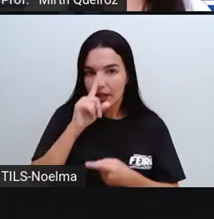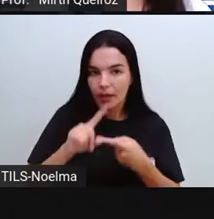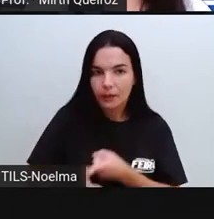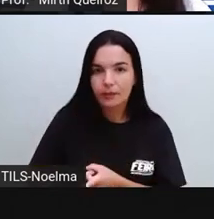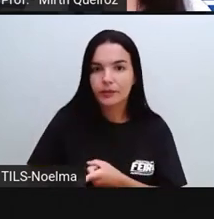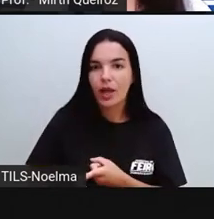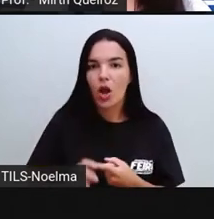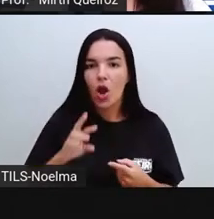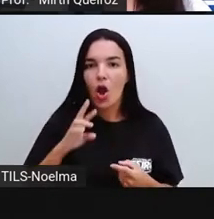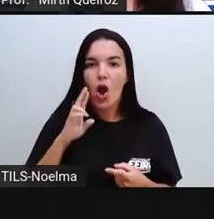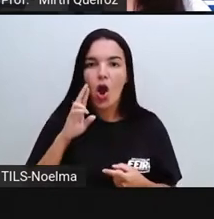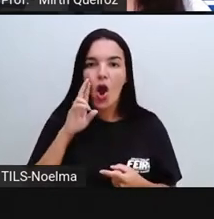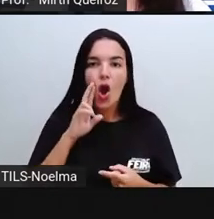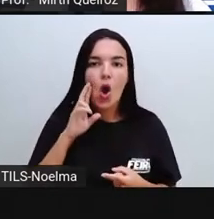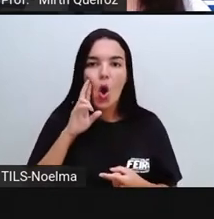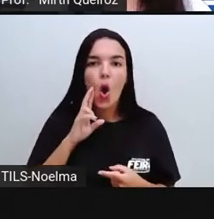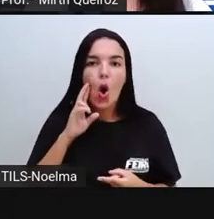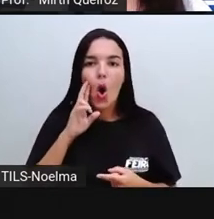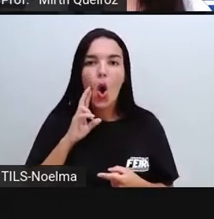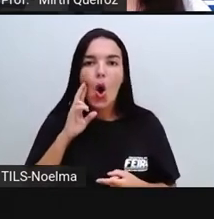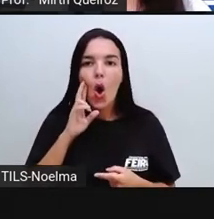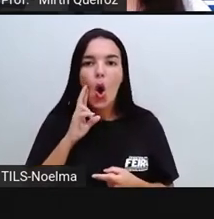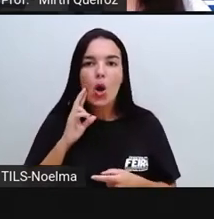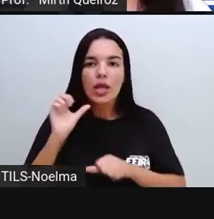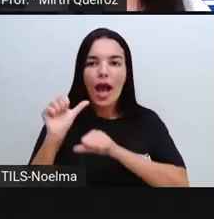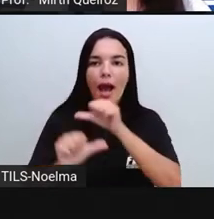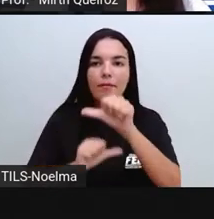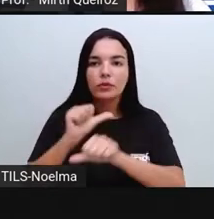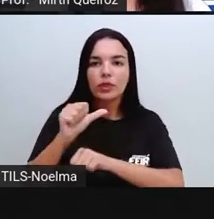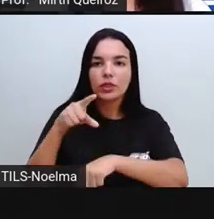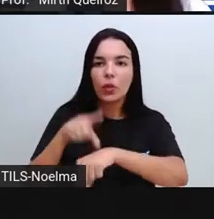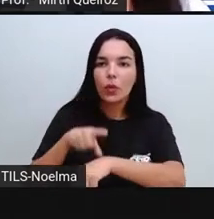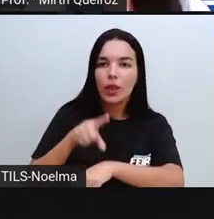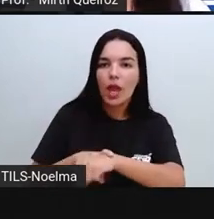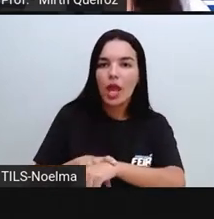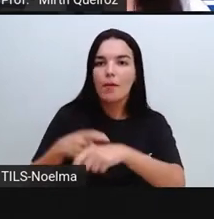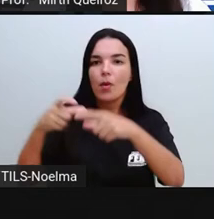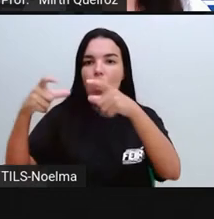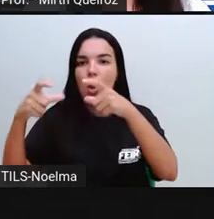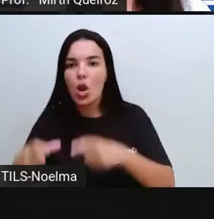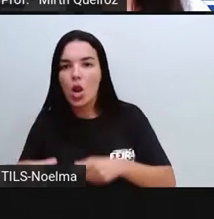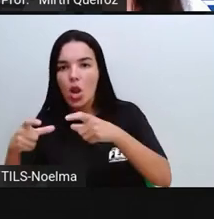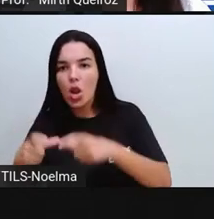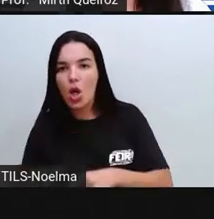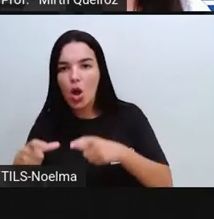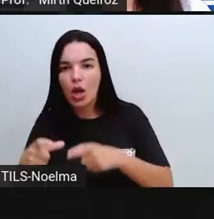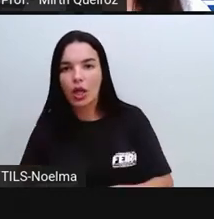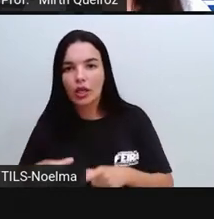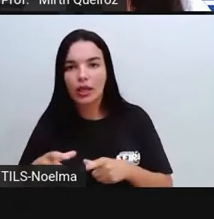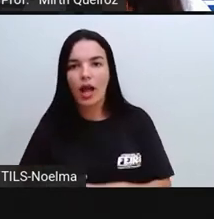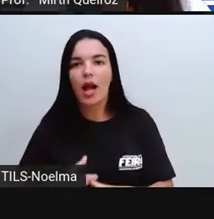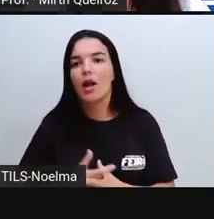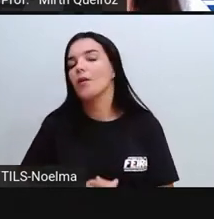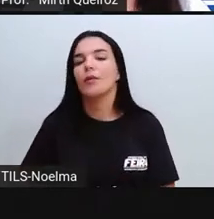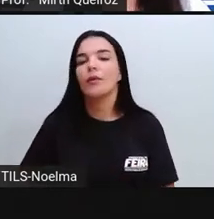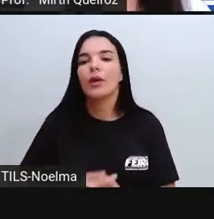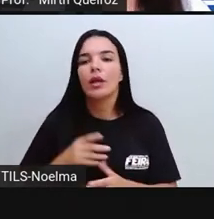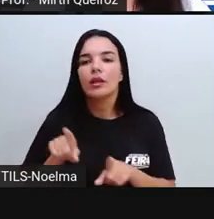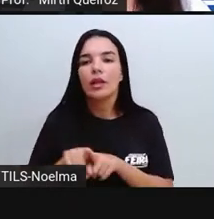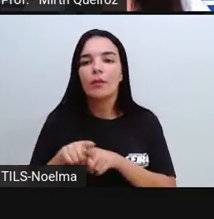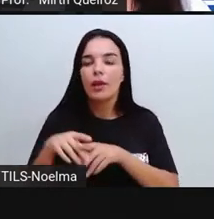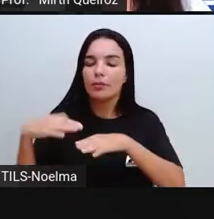né? Nós vamos ter aí a mudança do tempo, né? Que vai estar da cor rosa, certo? Do